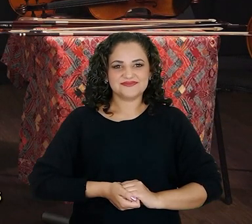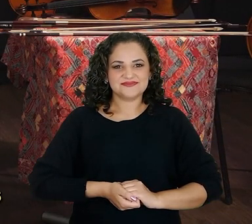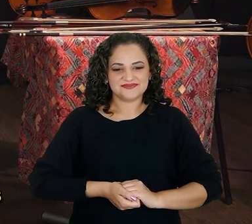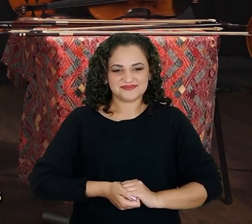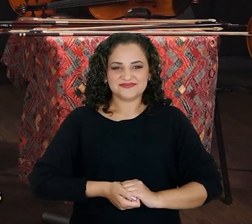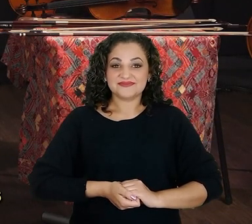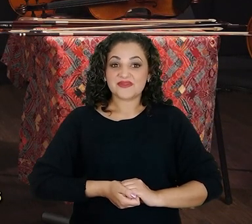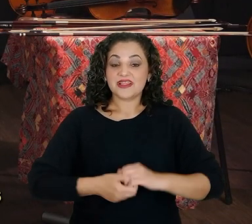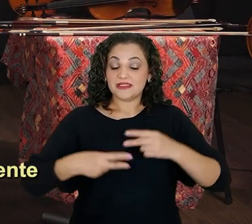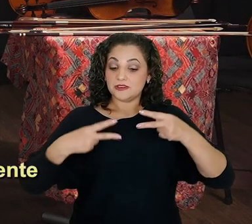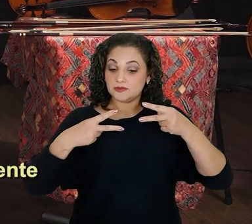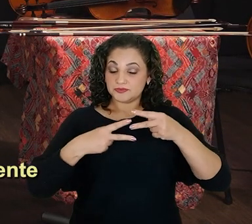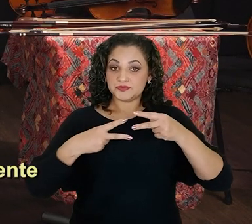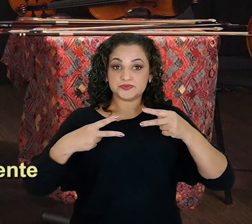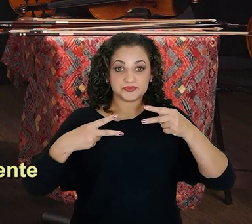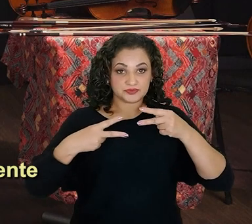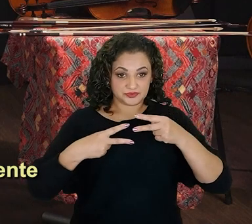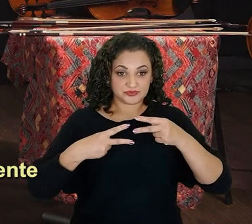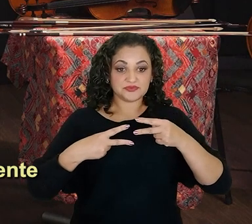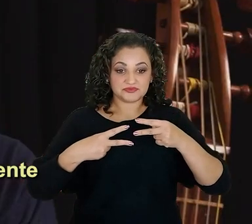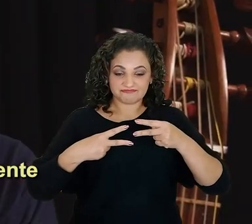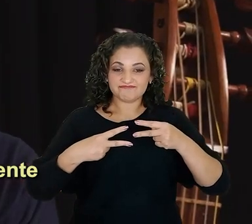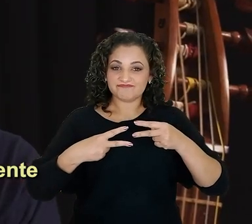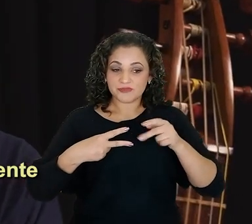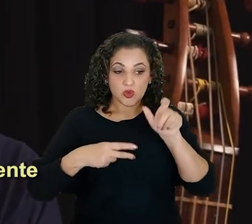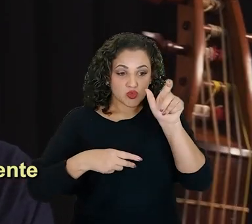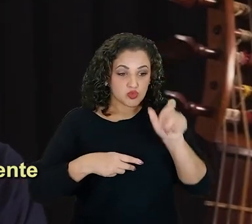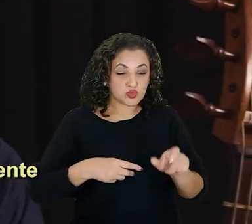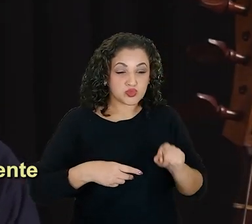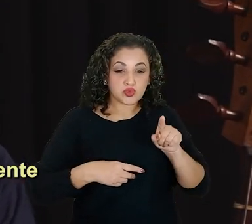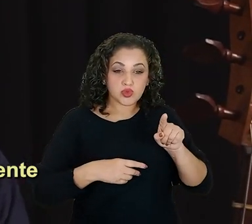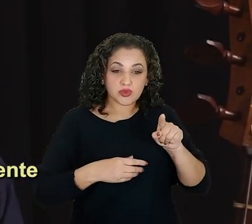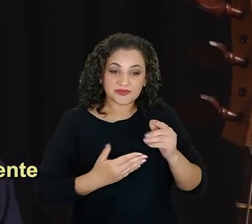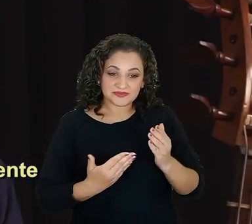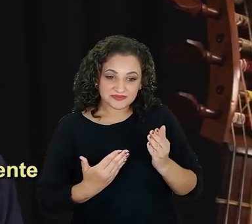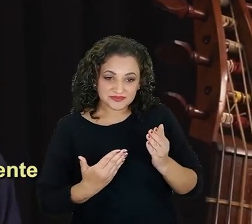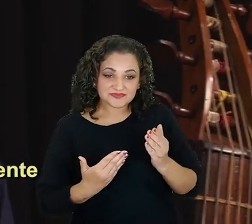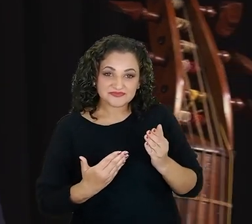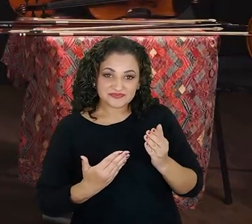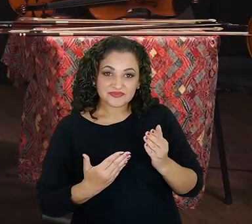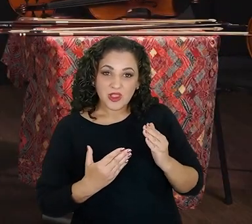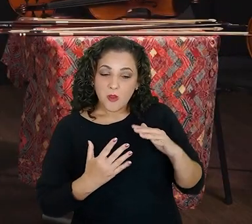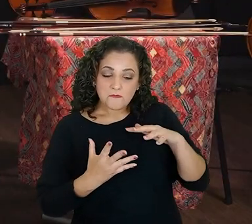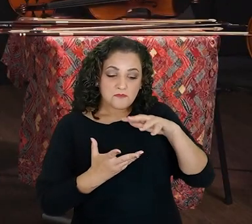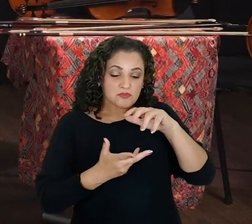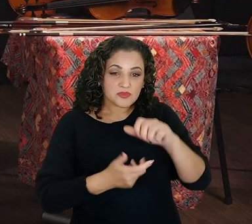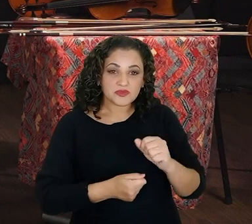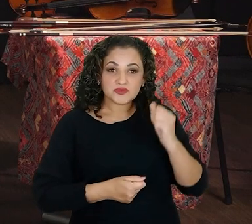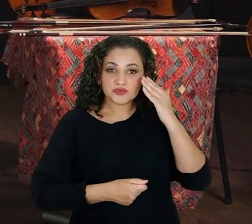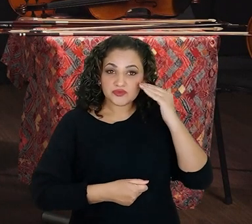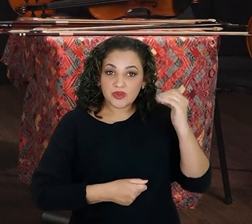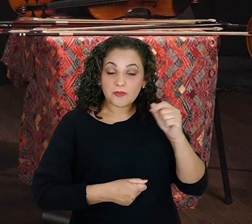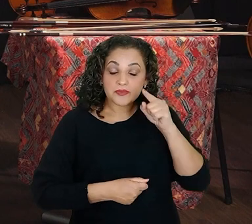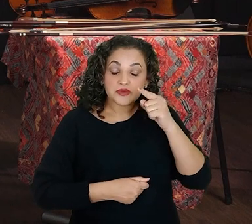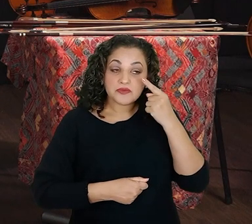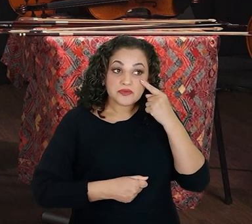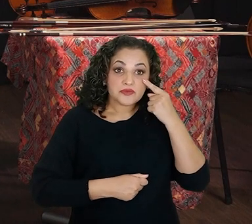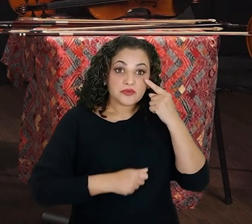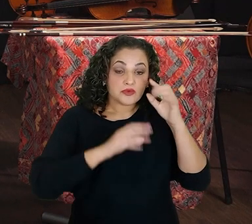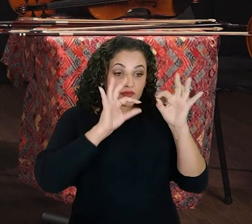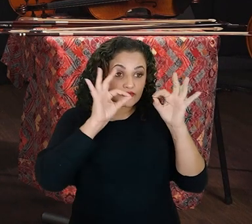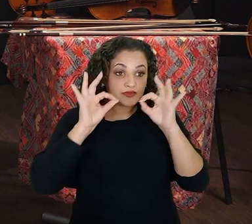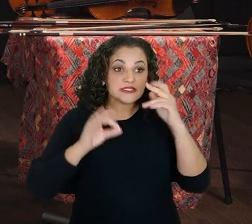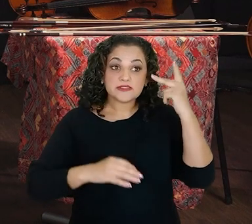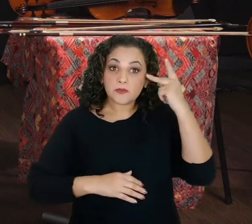eu vou deixar um link para vocês de um gambista que ele é mundialmente famoso que é o jogo de saval então assistam em São Paulo